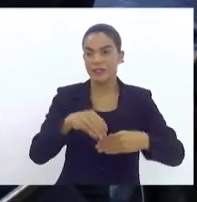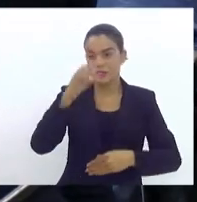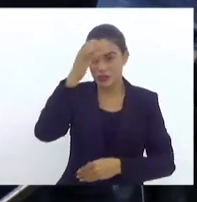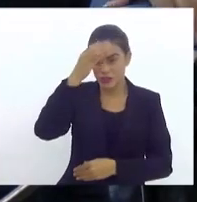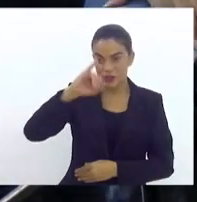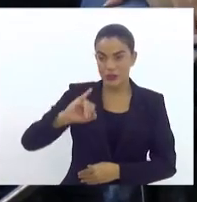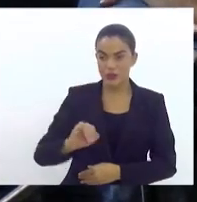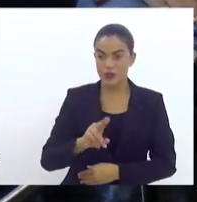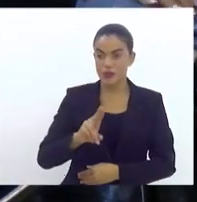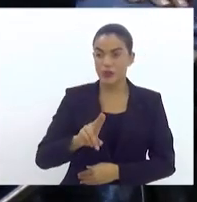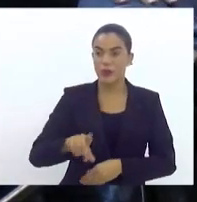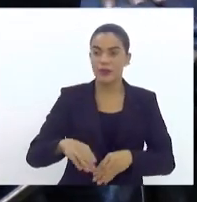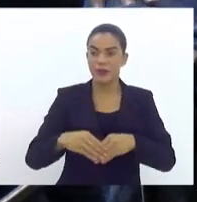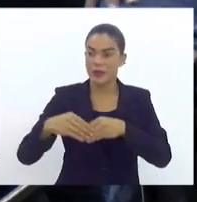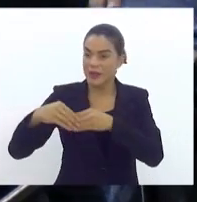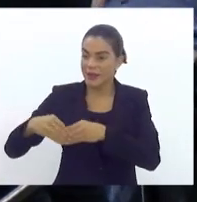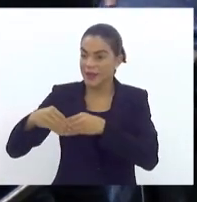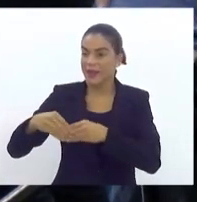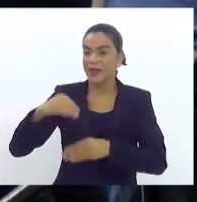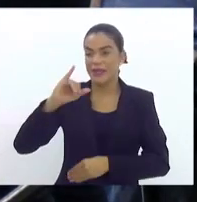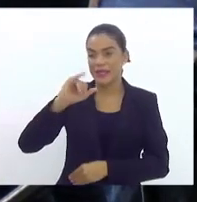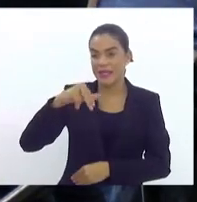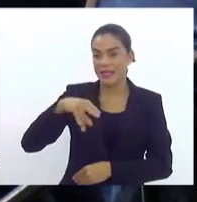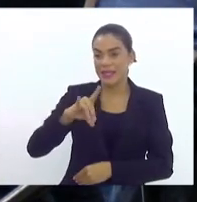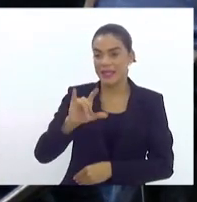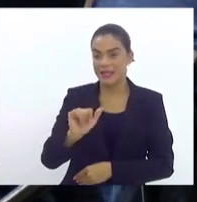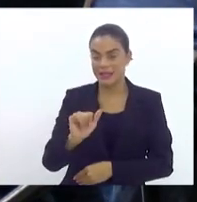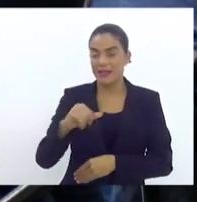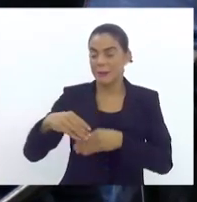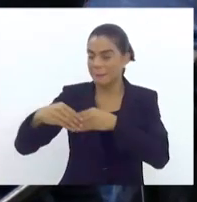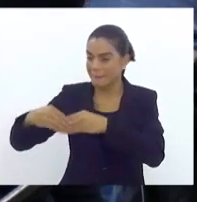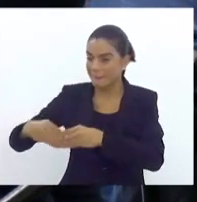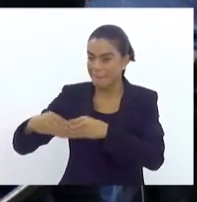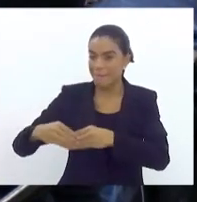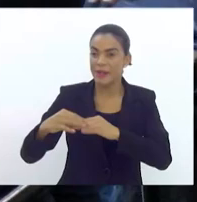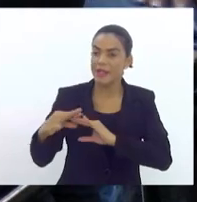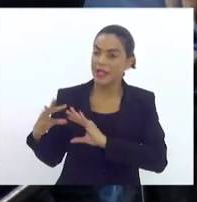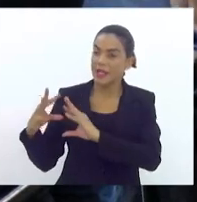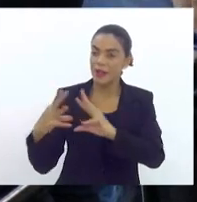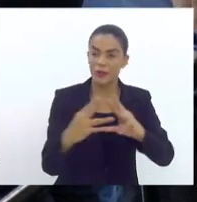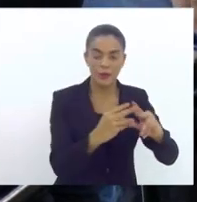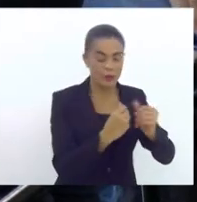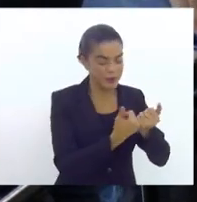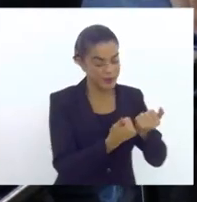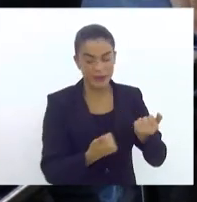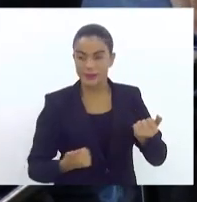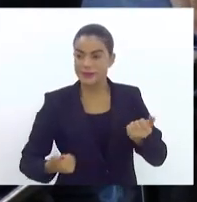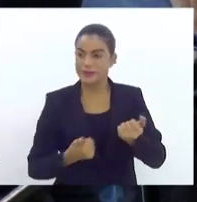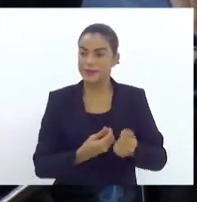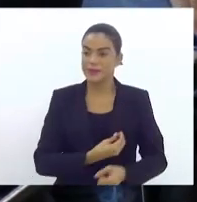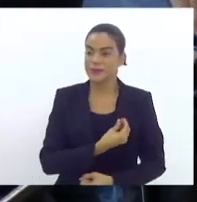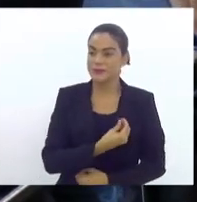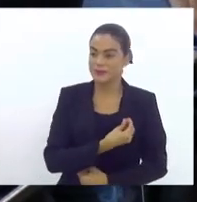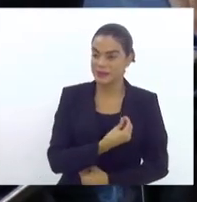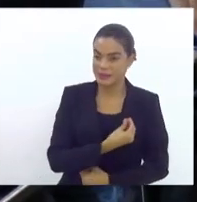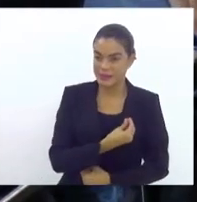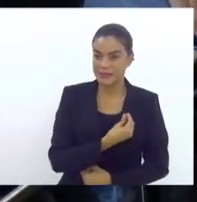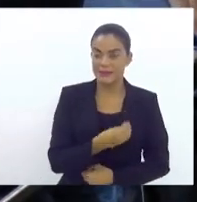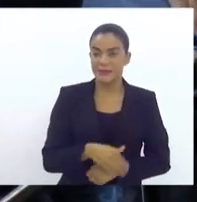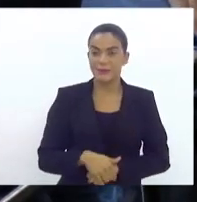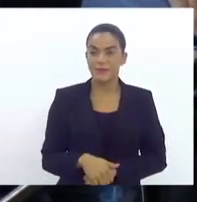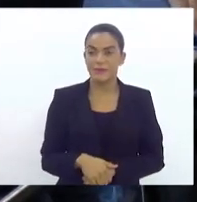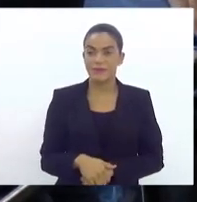tia Ju Deputado da intermelada deputada Dani Monteiro todas as pessoas todos os assessores que estão hoje aqui presentes